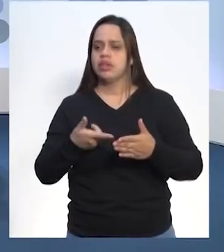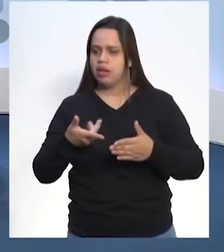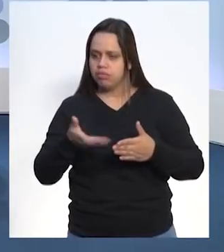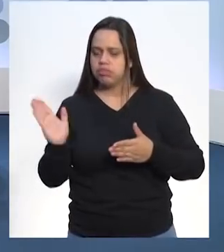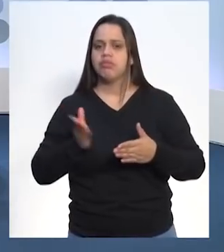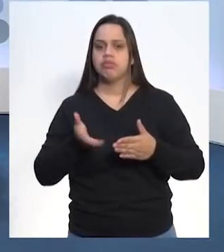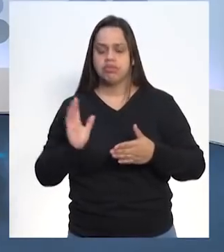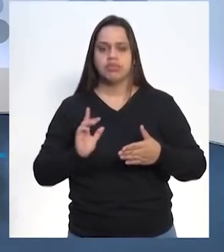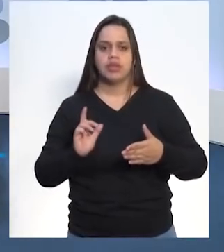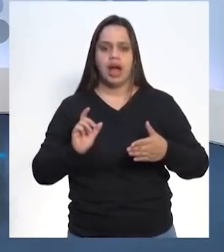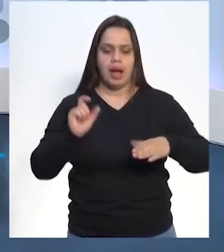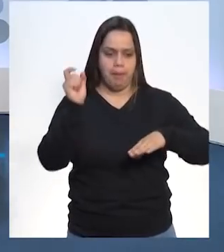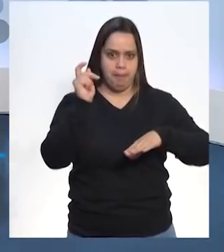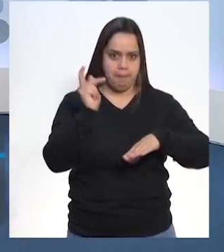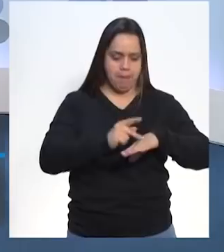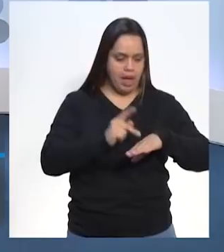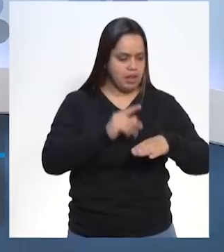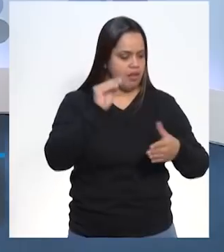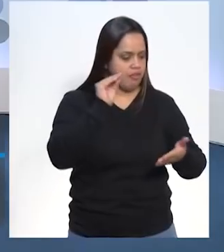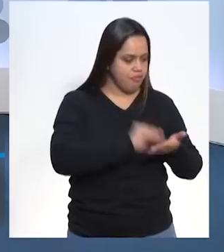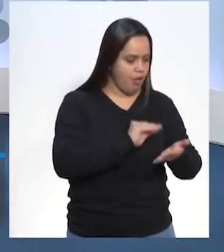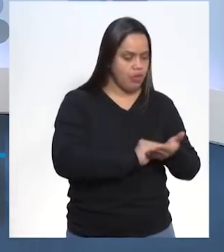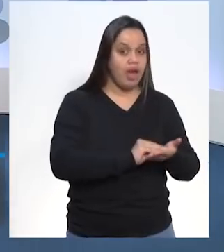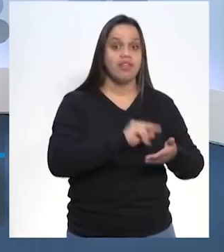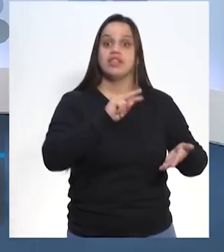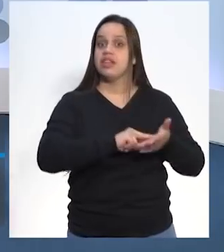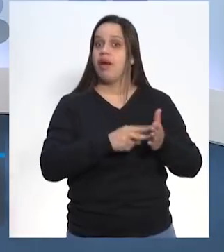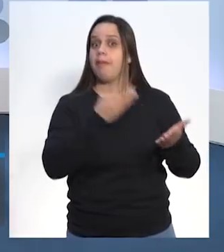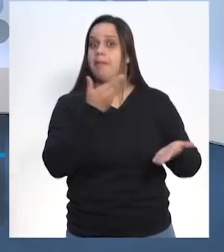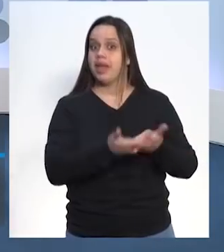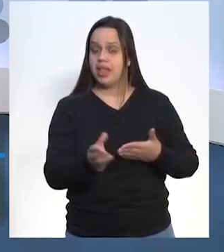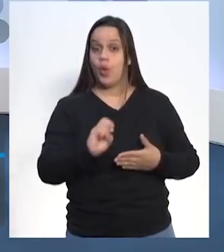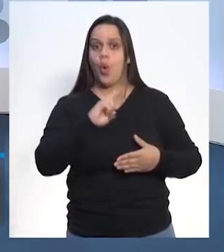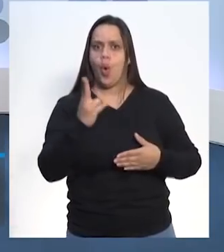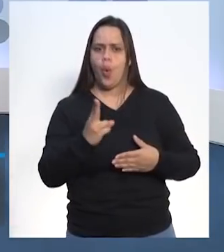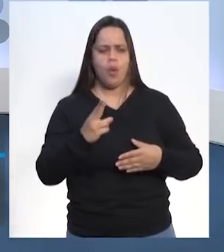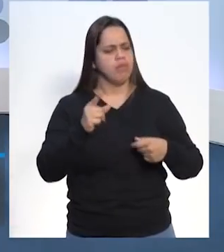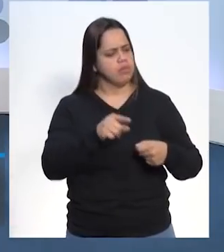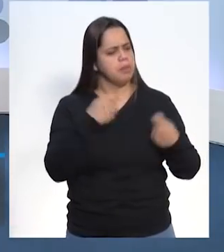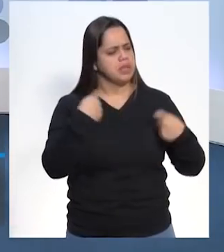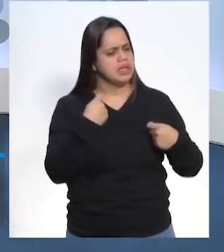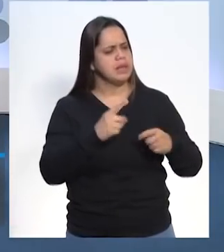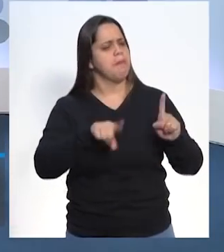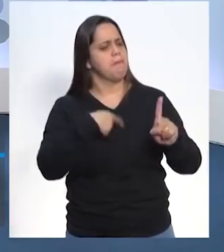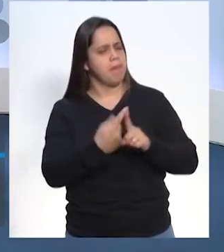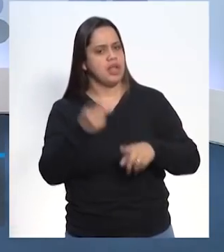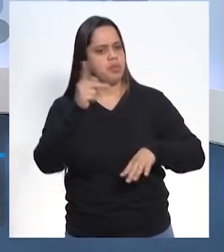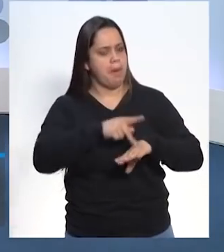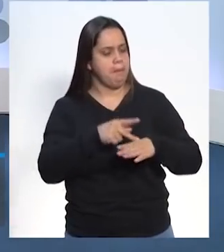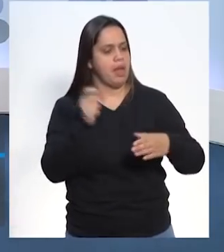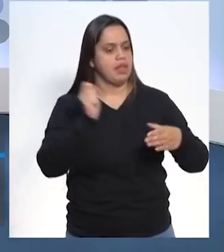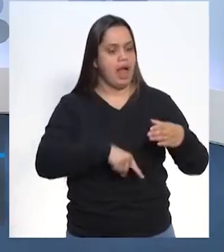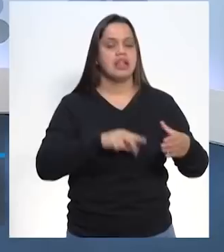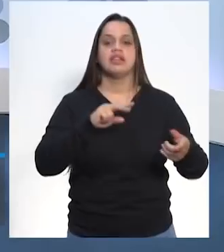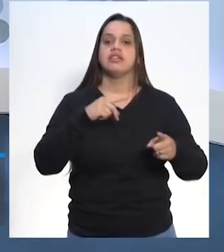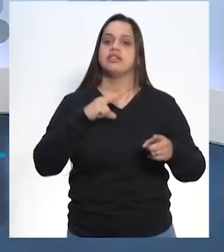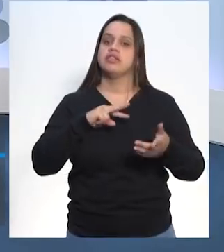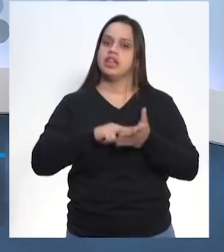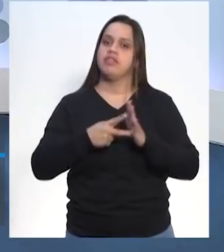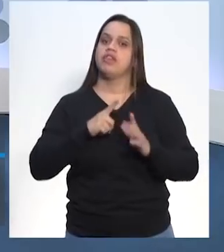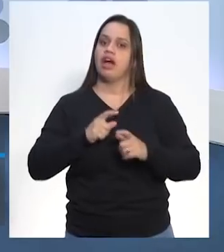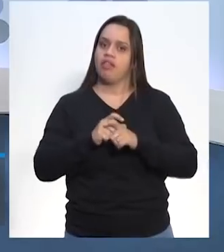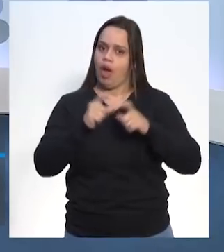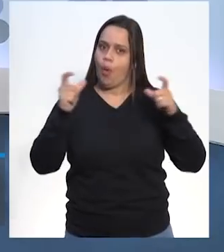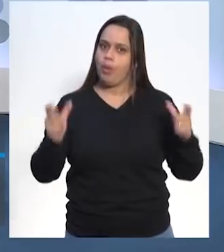uma pedra... Quer dizer que ele ou perdeu... ou virou lanchinho de alguém. Pode ter acontecido algum desses dois, né?